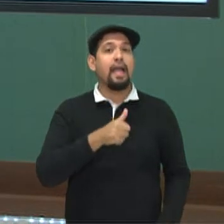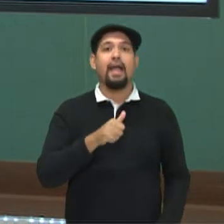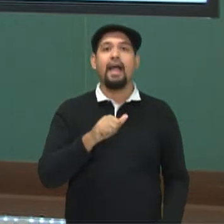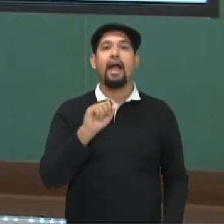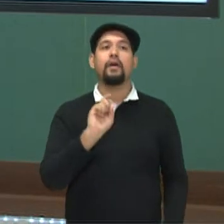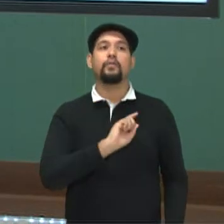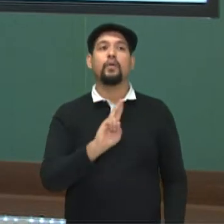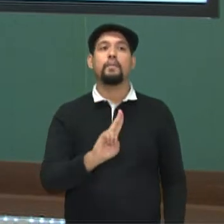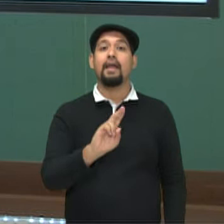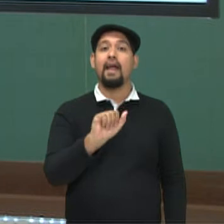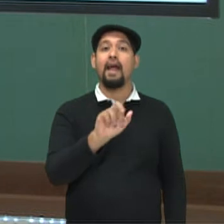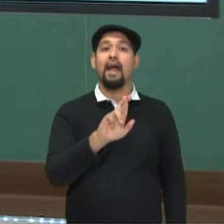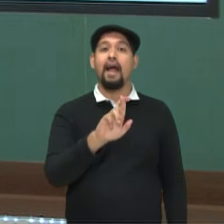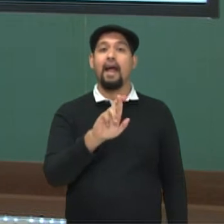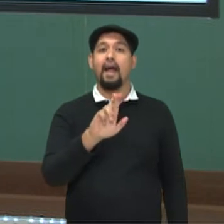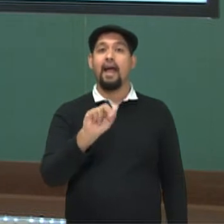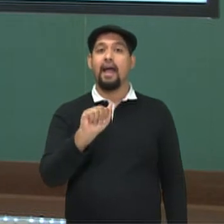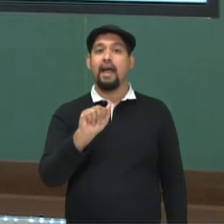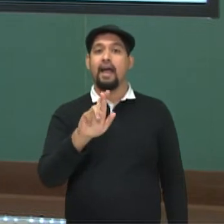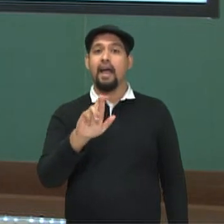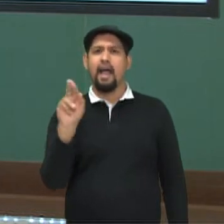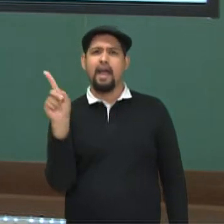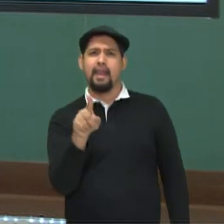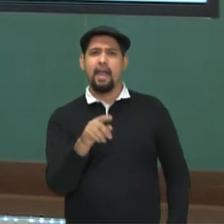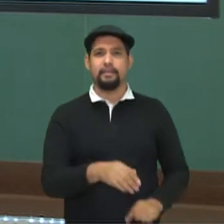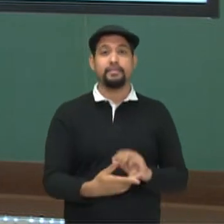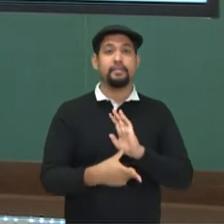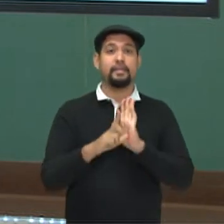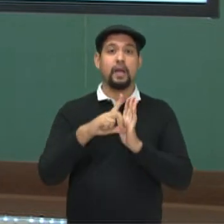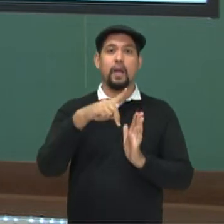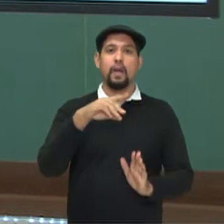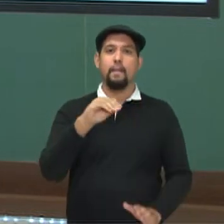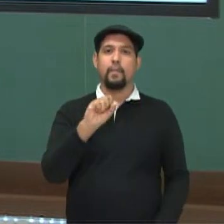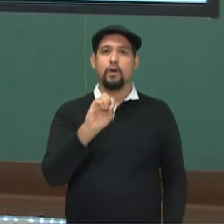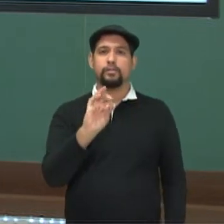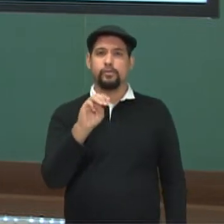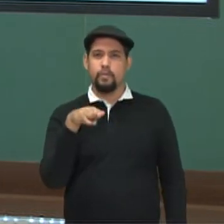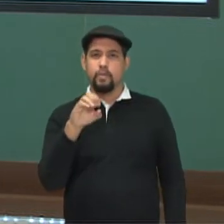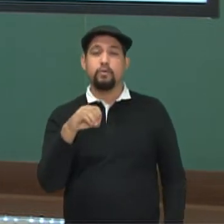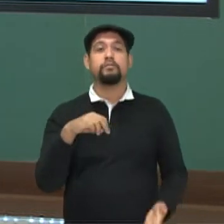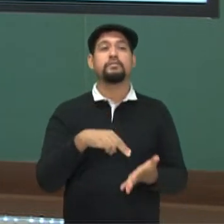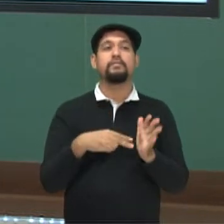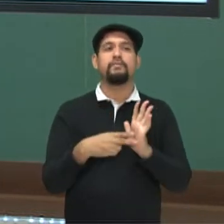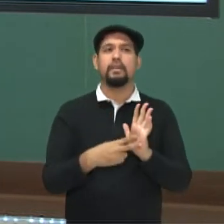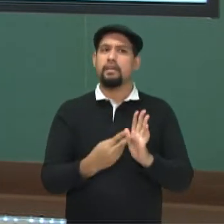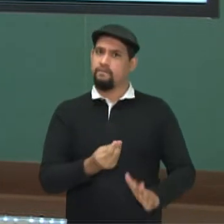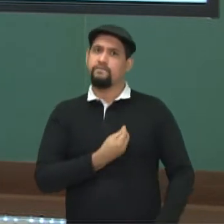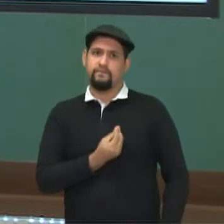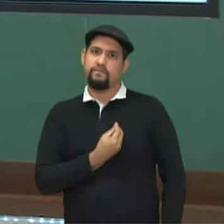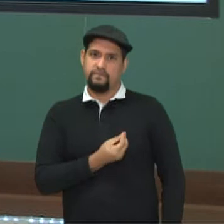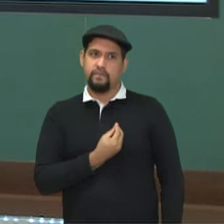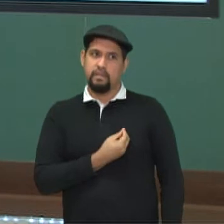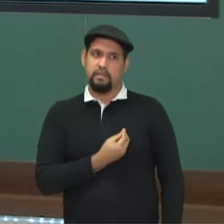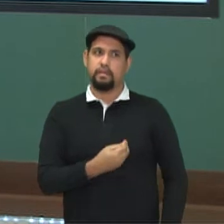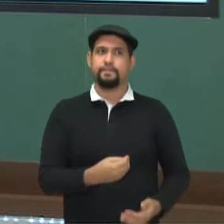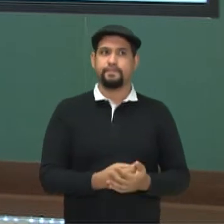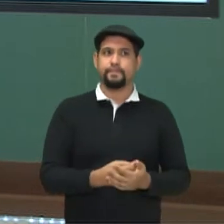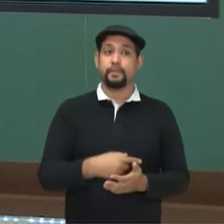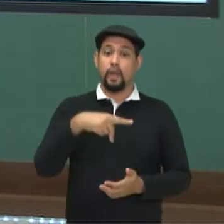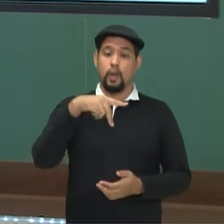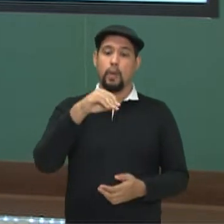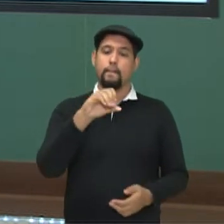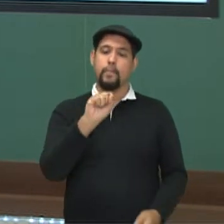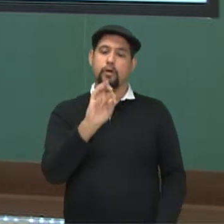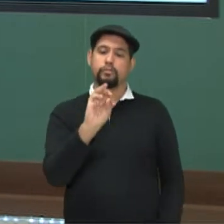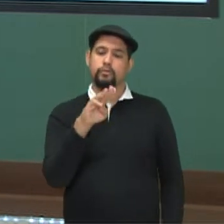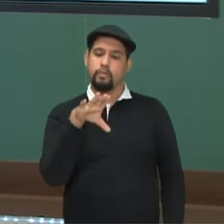pasmem, arará. Antônimo de póstumo quer dizer em vida. Obras póstumas são obras que